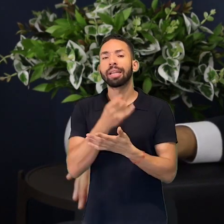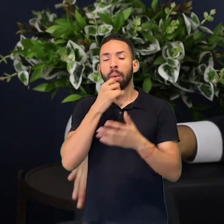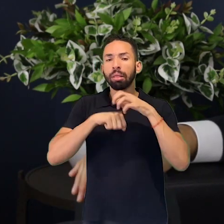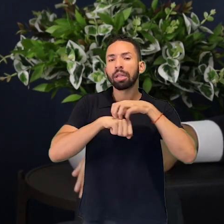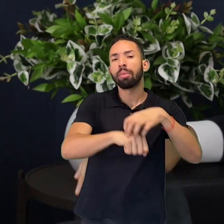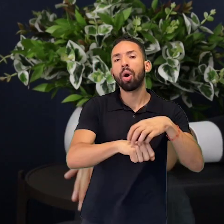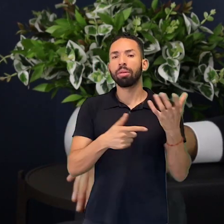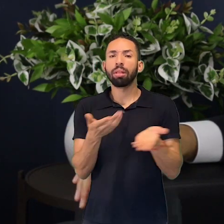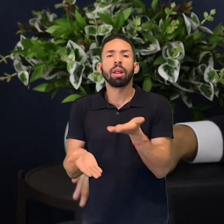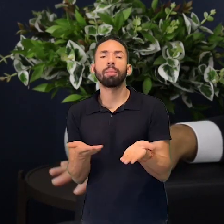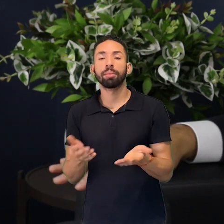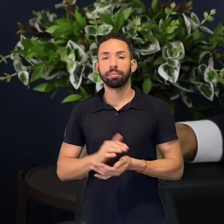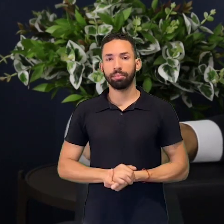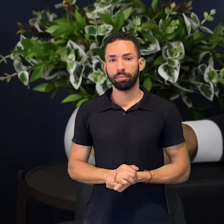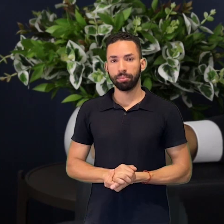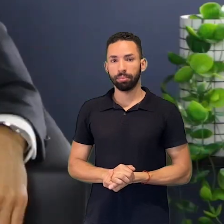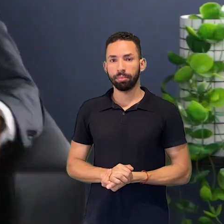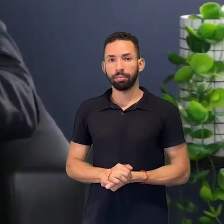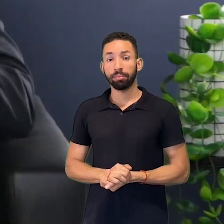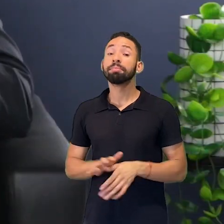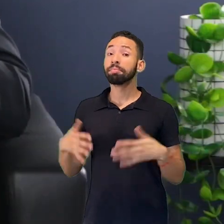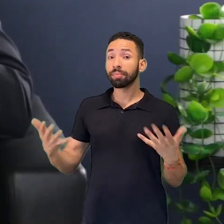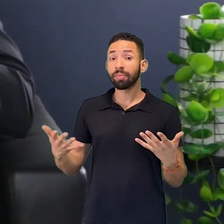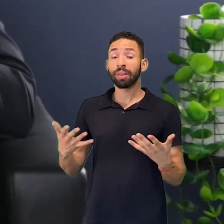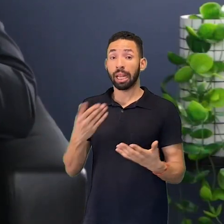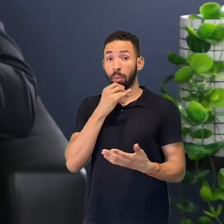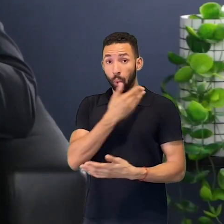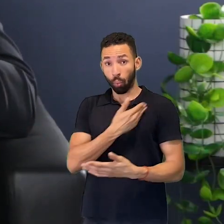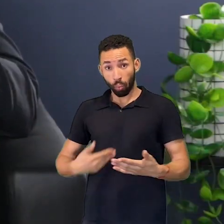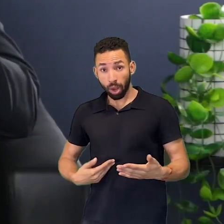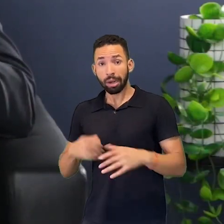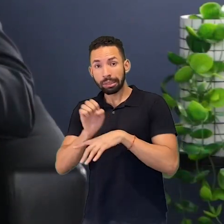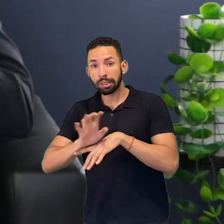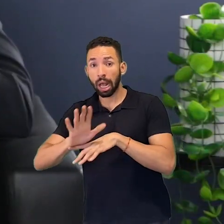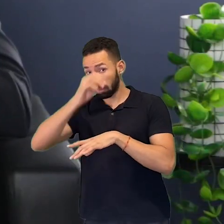esse transporte, esse tratamento? Quando que o Estado ou o município deve